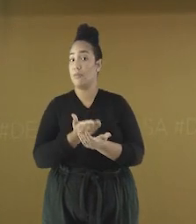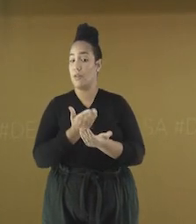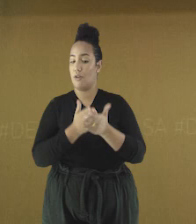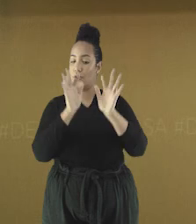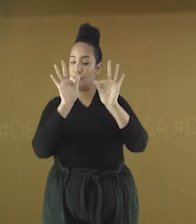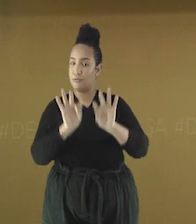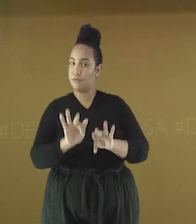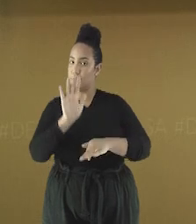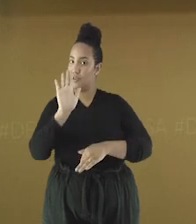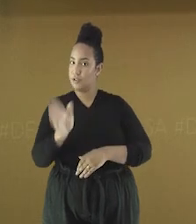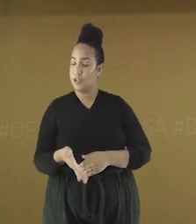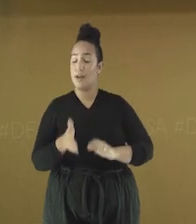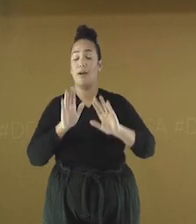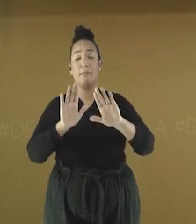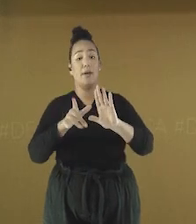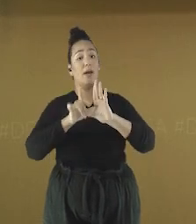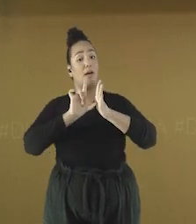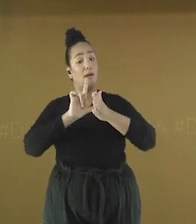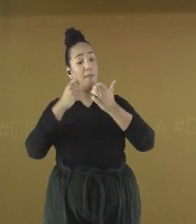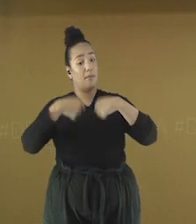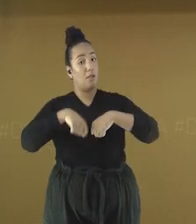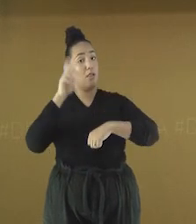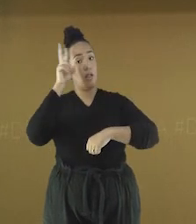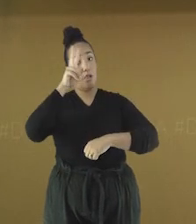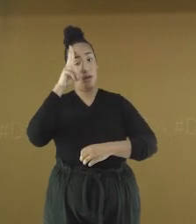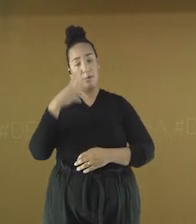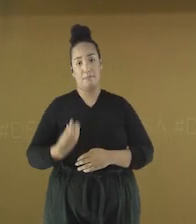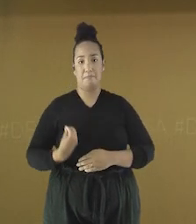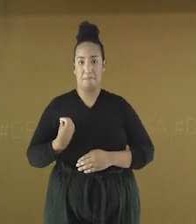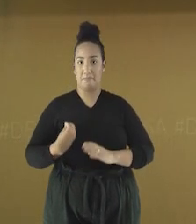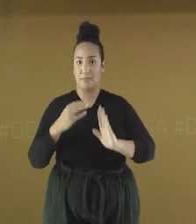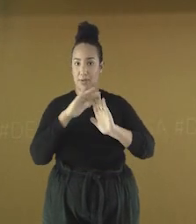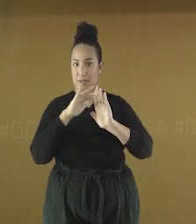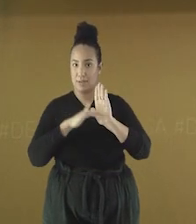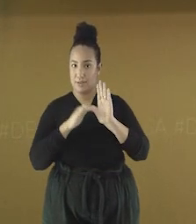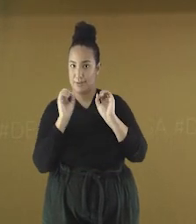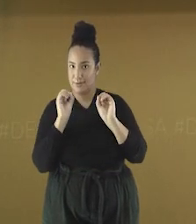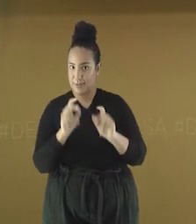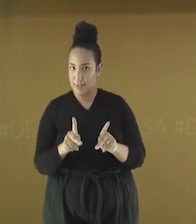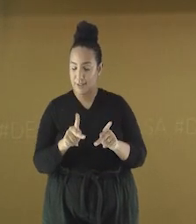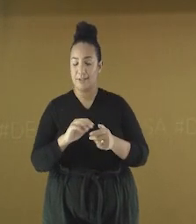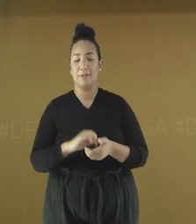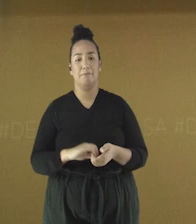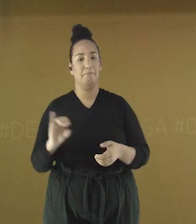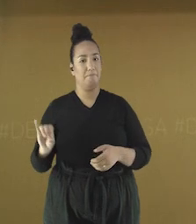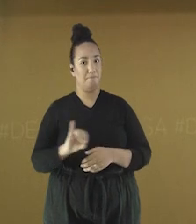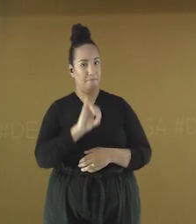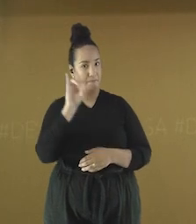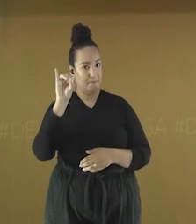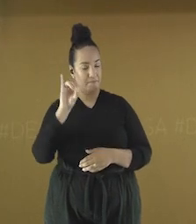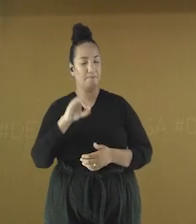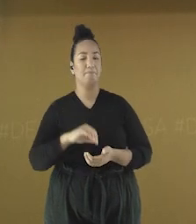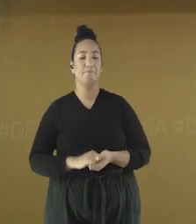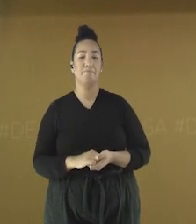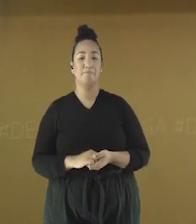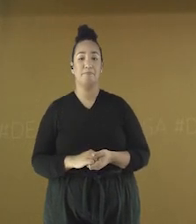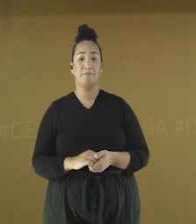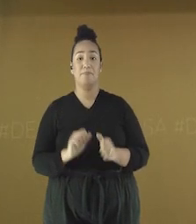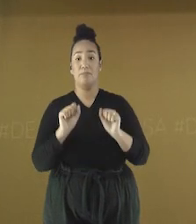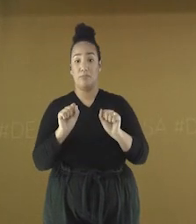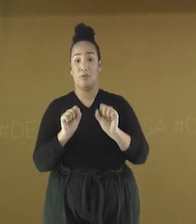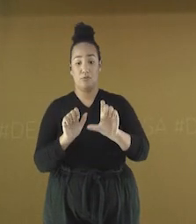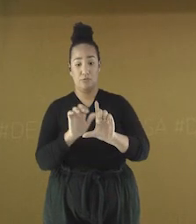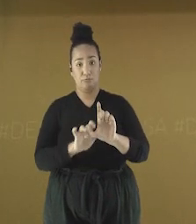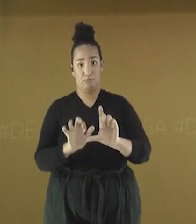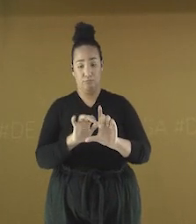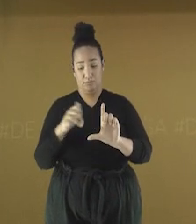fim. Mas eu quero lembrar vocês de registrarem a presença na nossa interação de hoje, ok? É muito importante. É só vocês